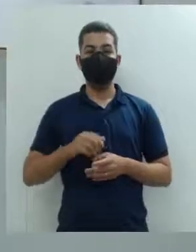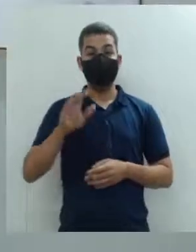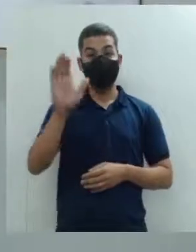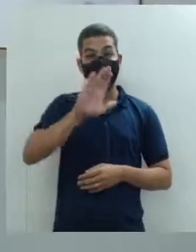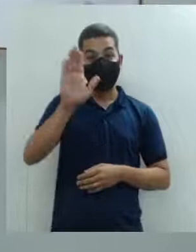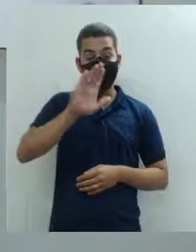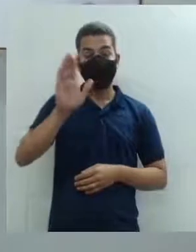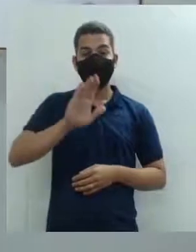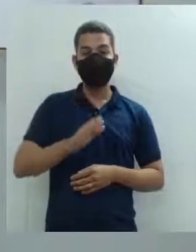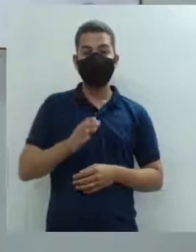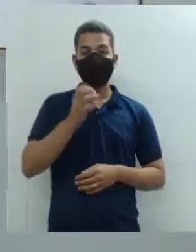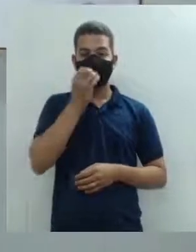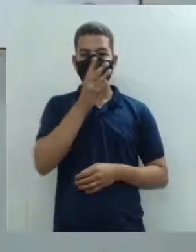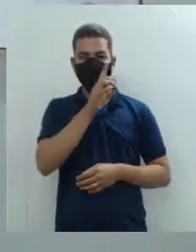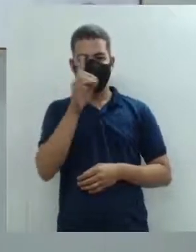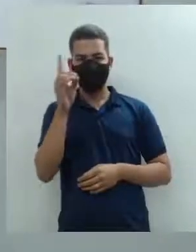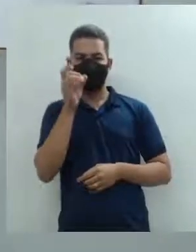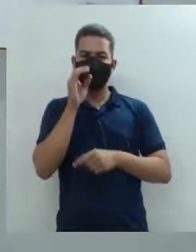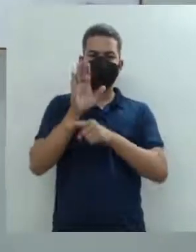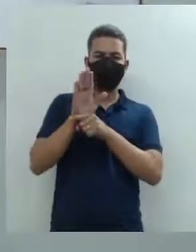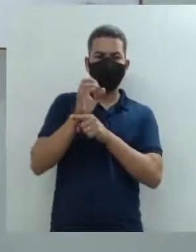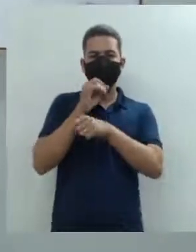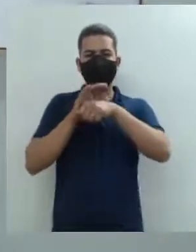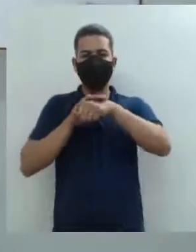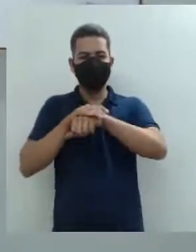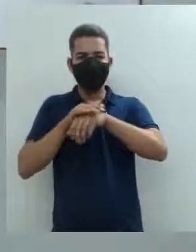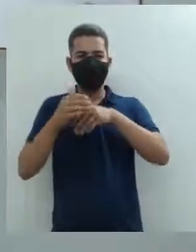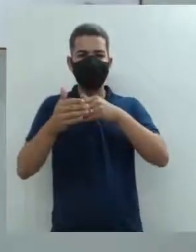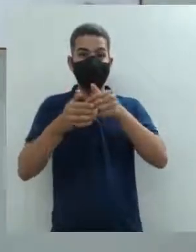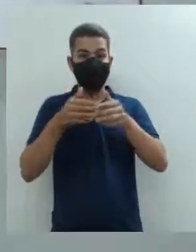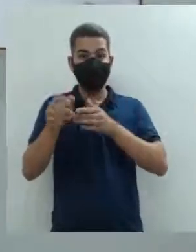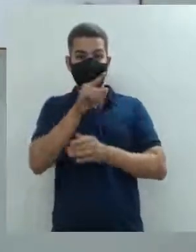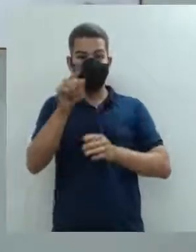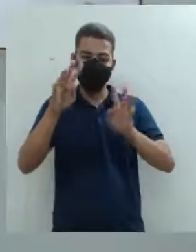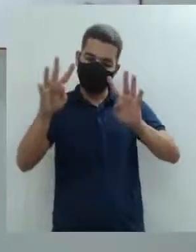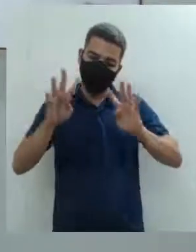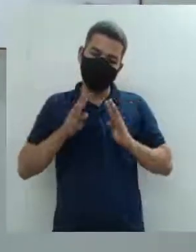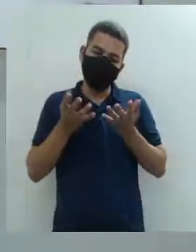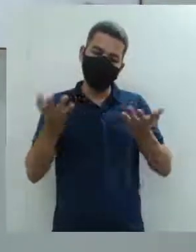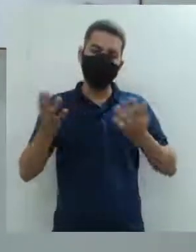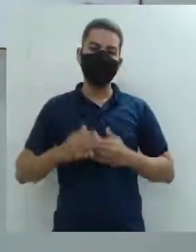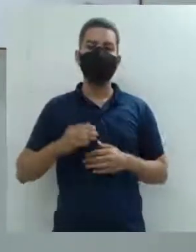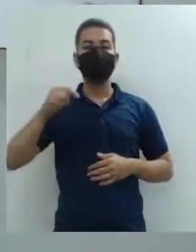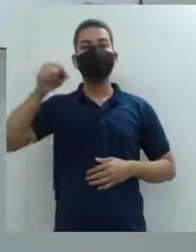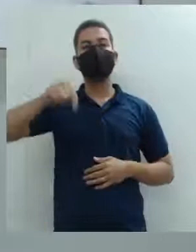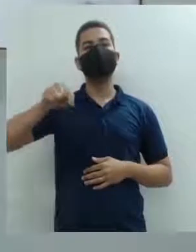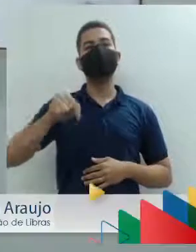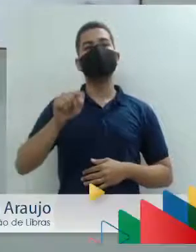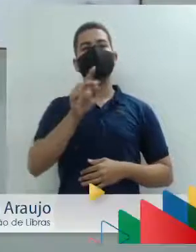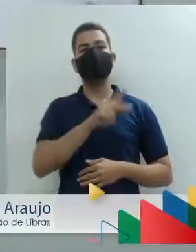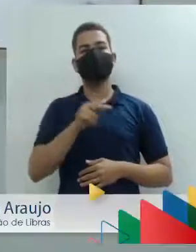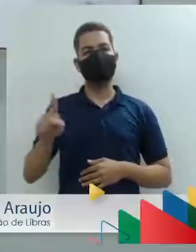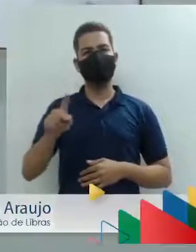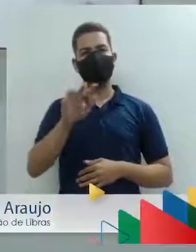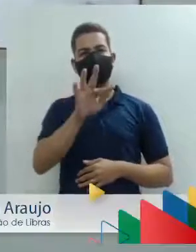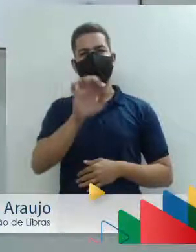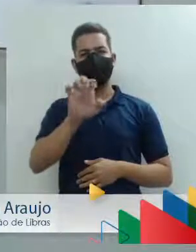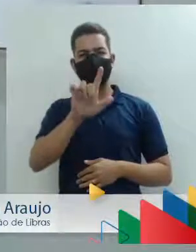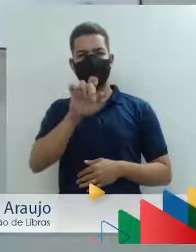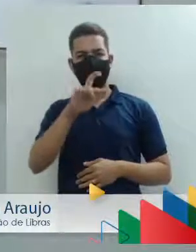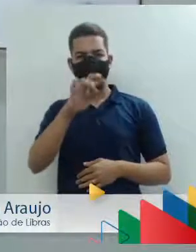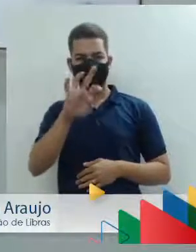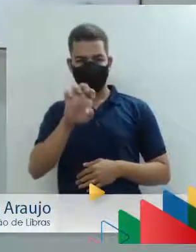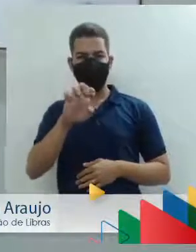Olá pessoal, bom dia, né? Boa tarde, boa noite, dependendo do horário que você vai assistir a aula. Aqui quem fala é o professor Felipe, eu sou professor